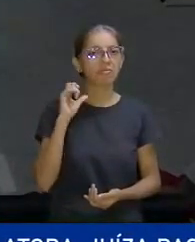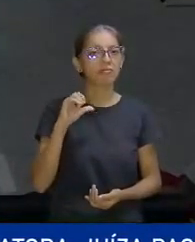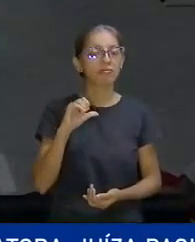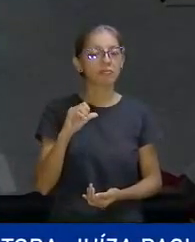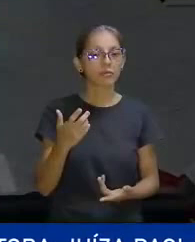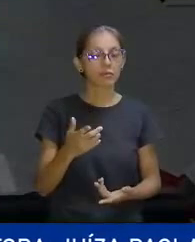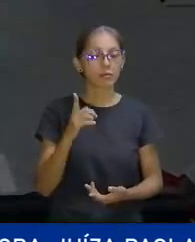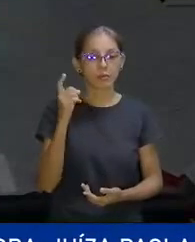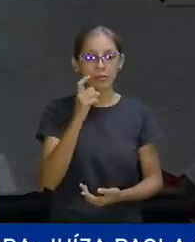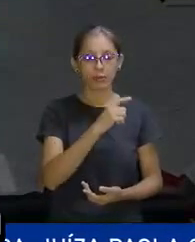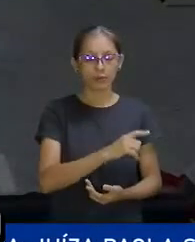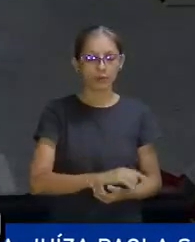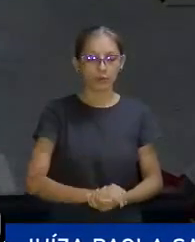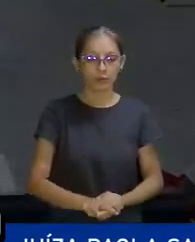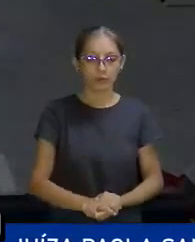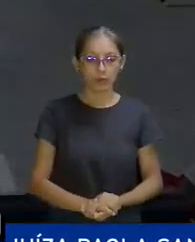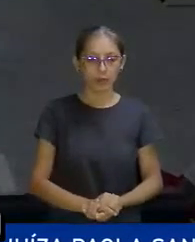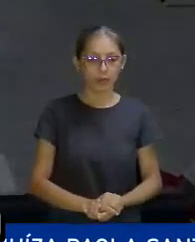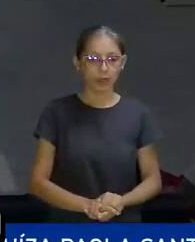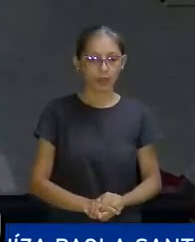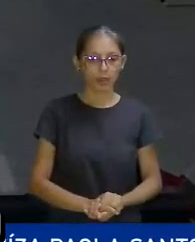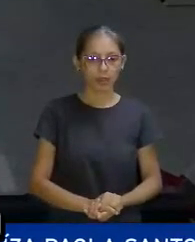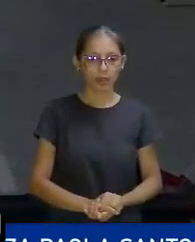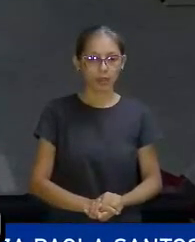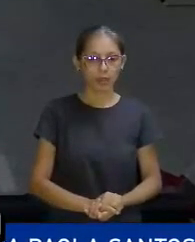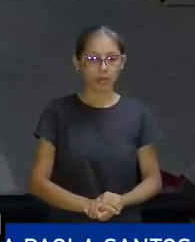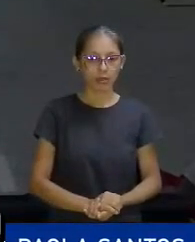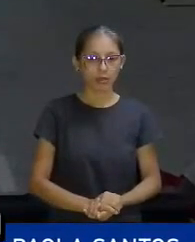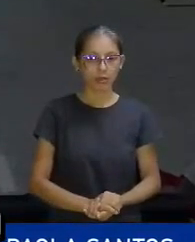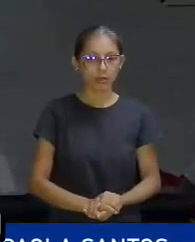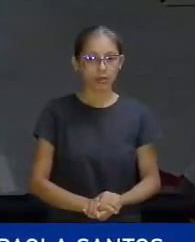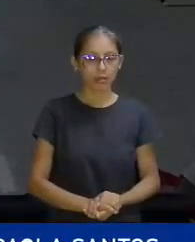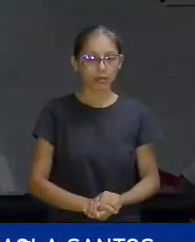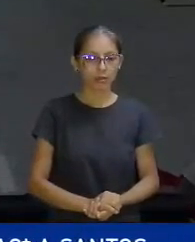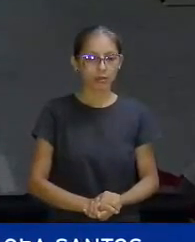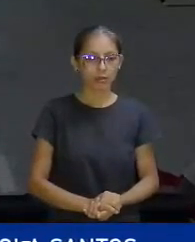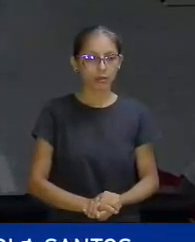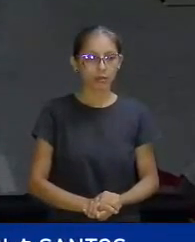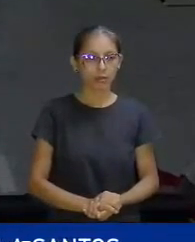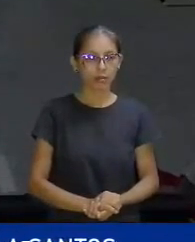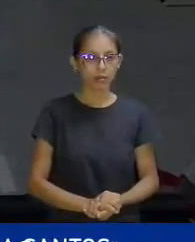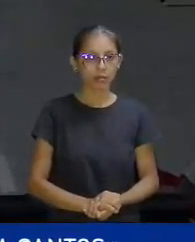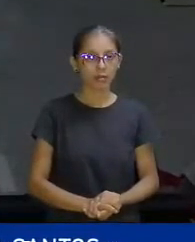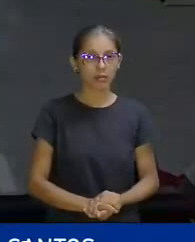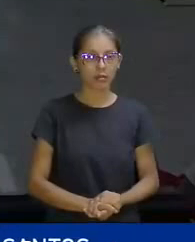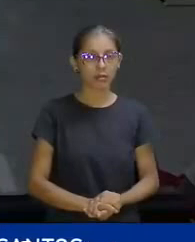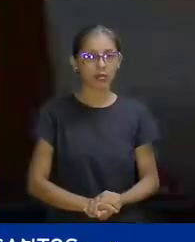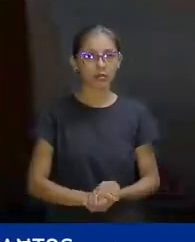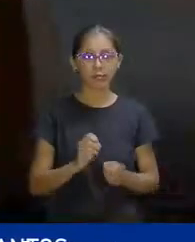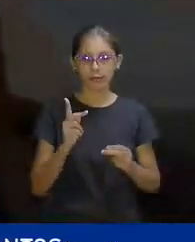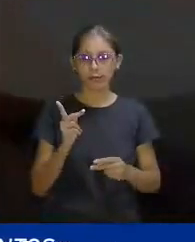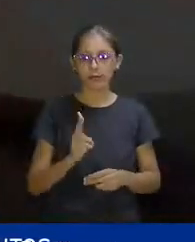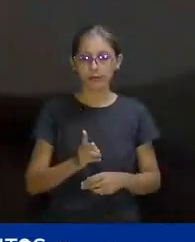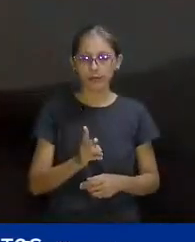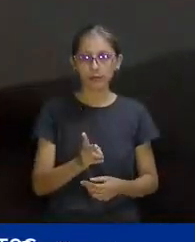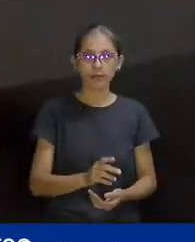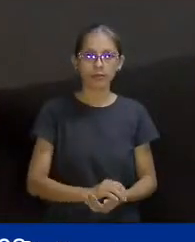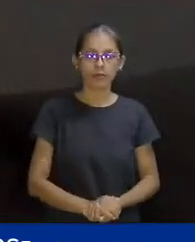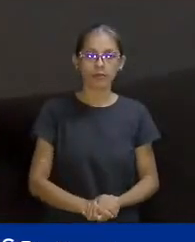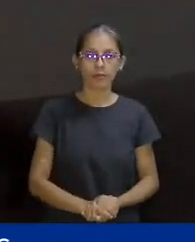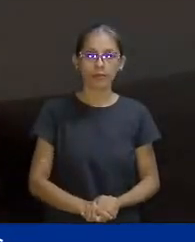o áudio do seu terminal que está aberto. Ok, pode prosseguir, doutor Rivaldo. Como eu